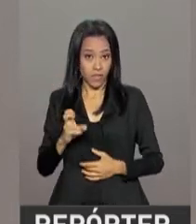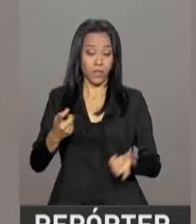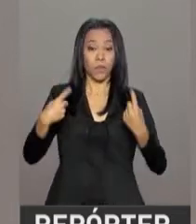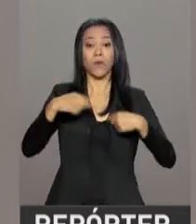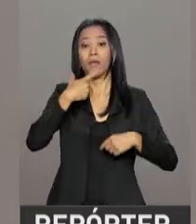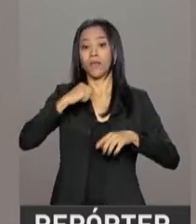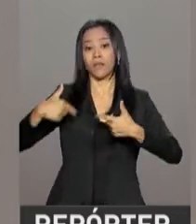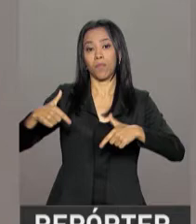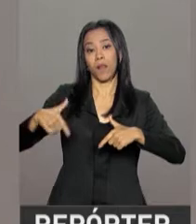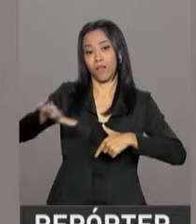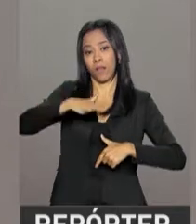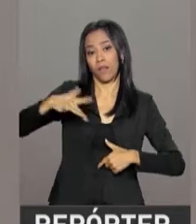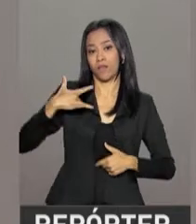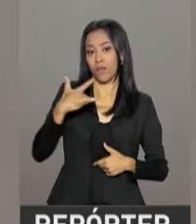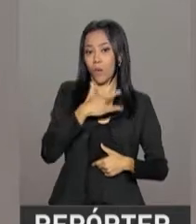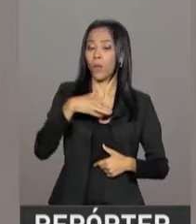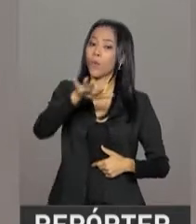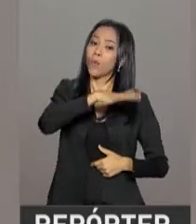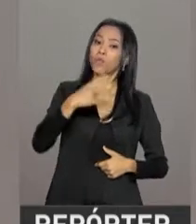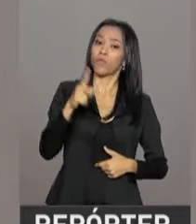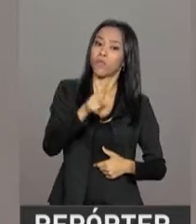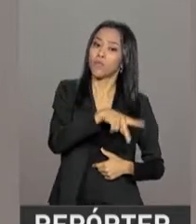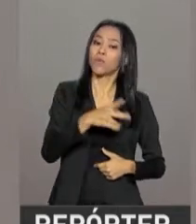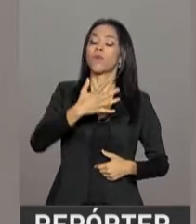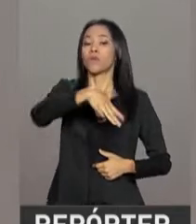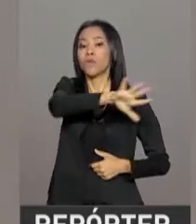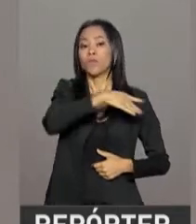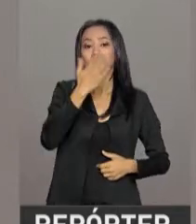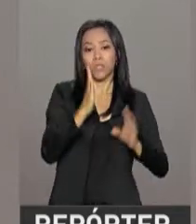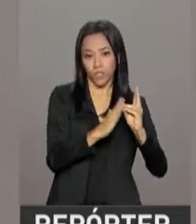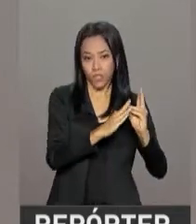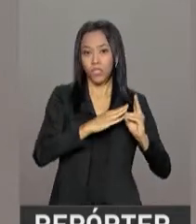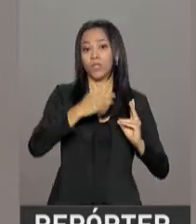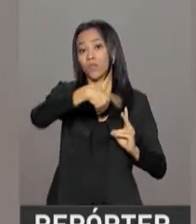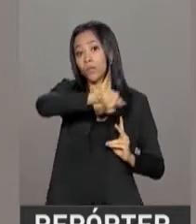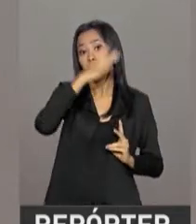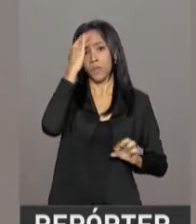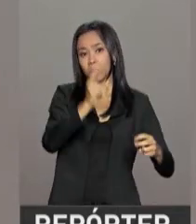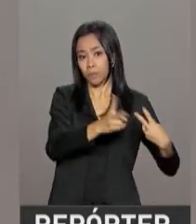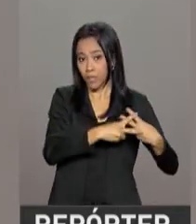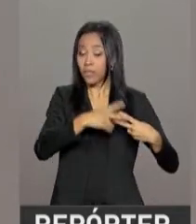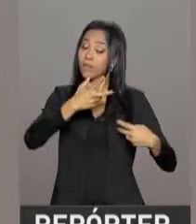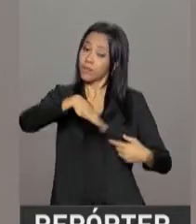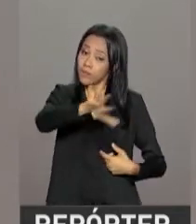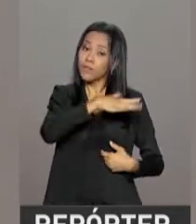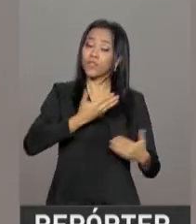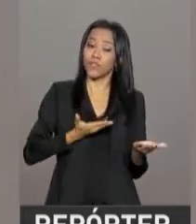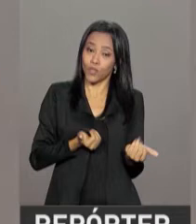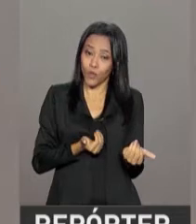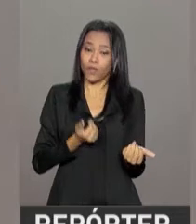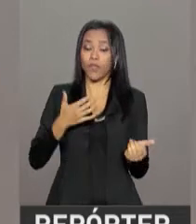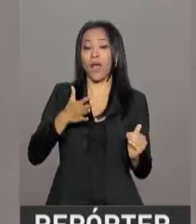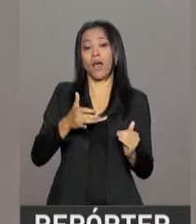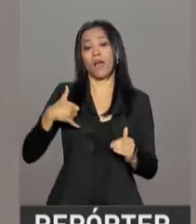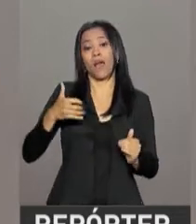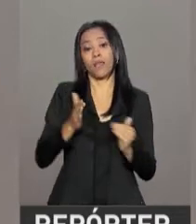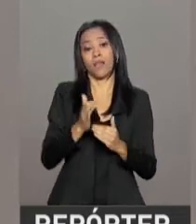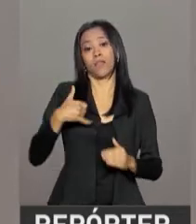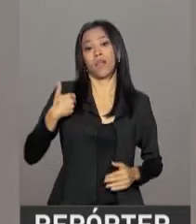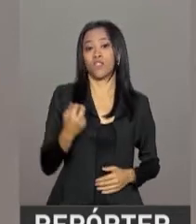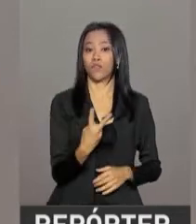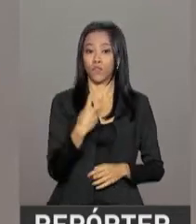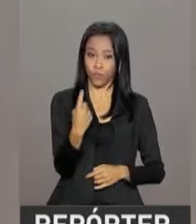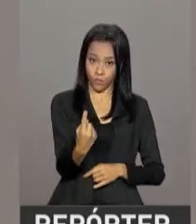saúde professores povos indígenas pessoas privadas de liberdade e jovens de até 21 anos em medidas